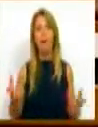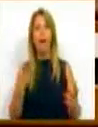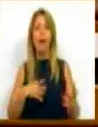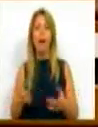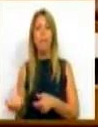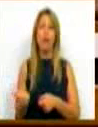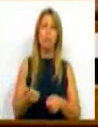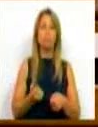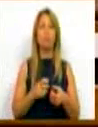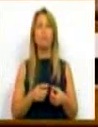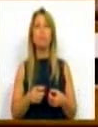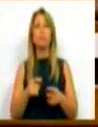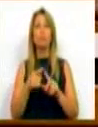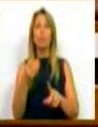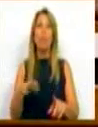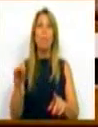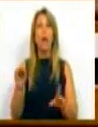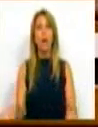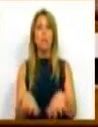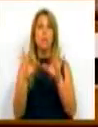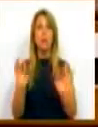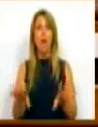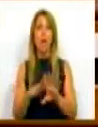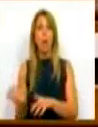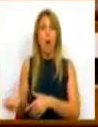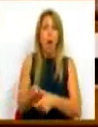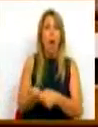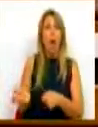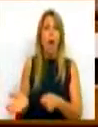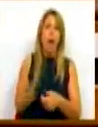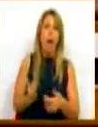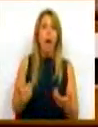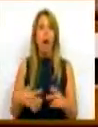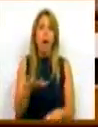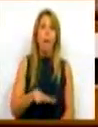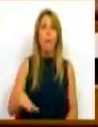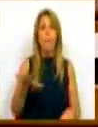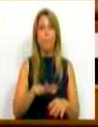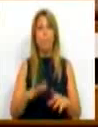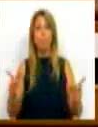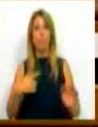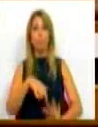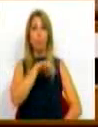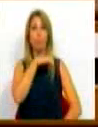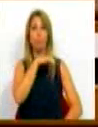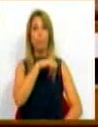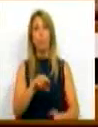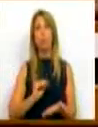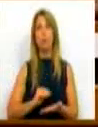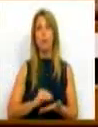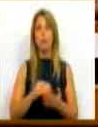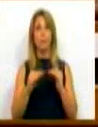socialistas, como se de um andarilho se tratasse, para os terrenos da indiferença à pobreza,